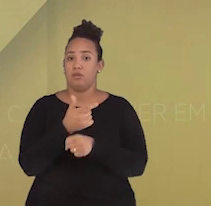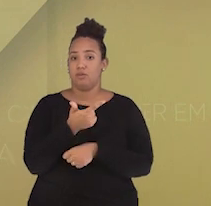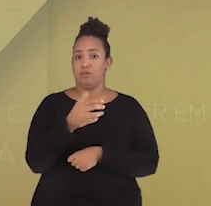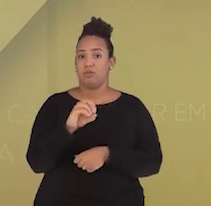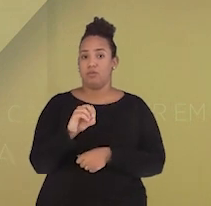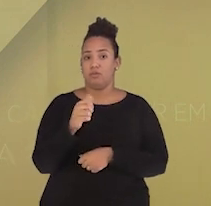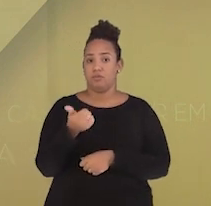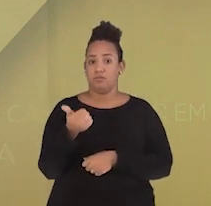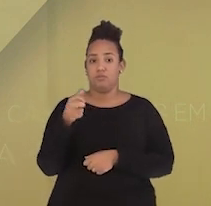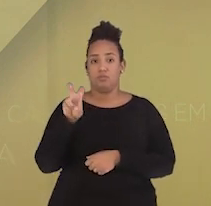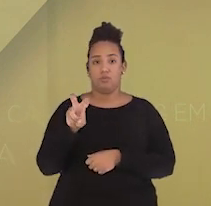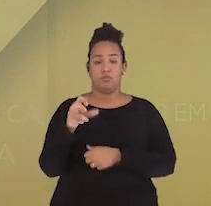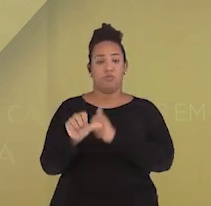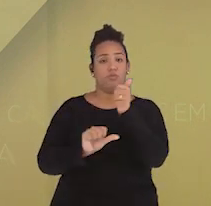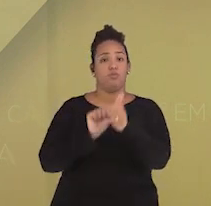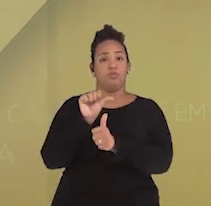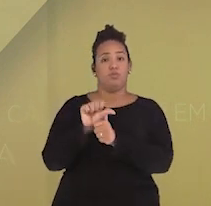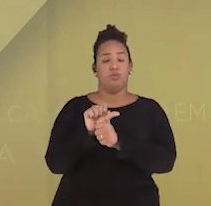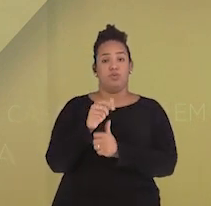foi para